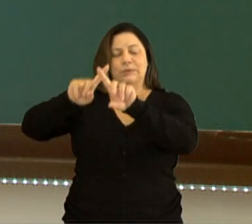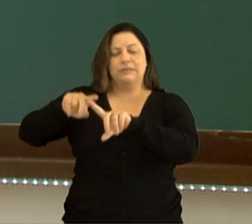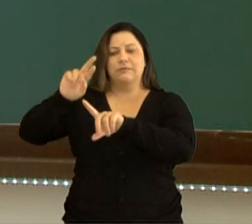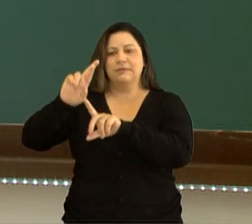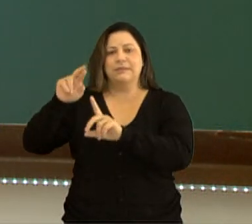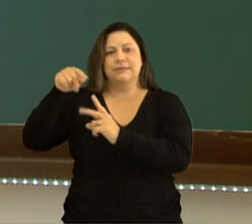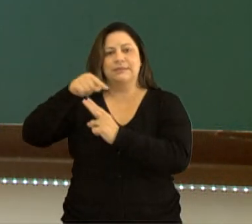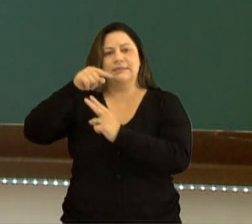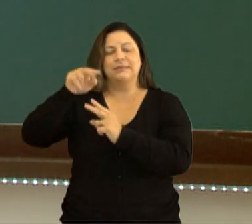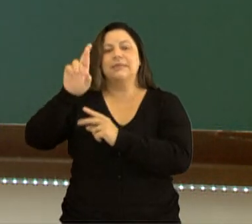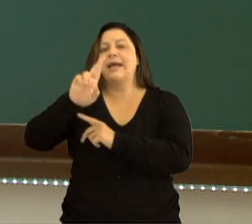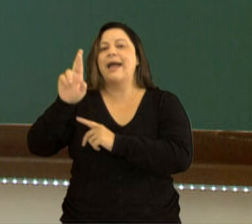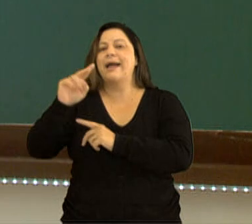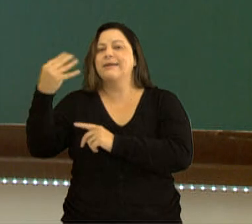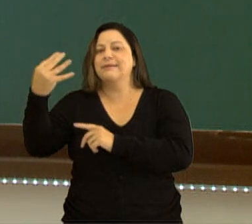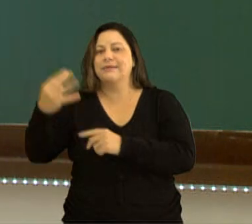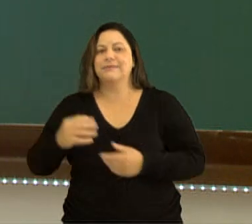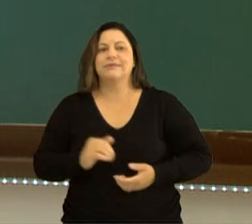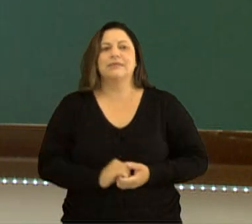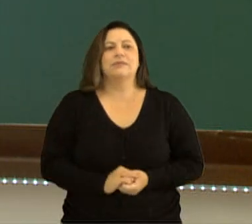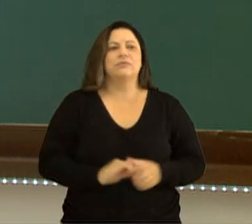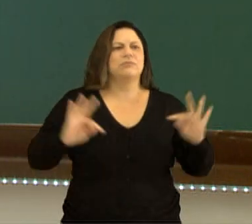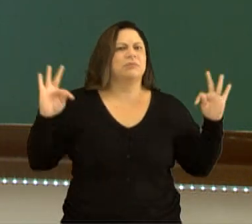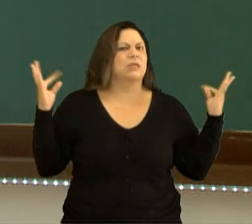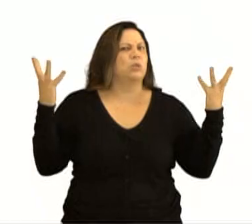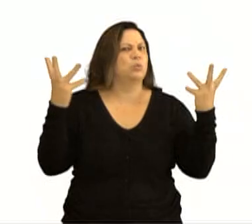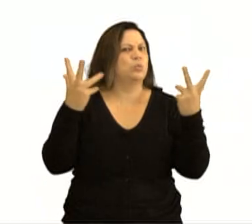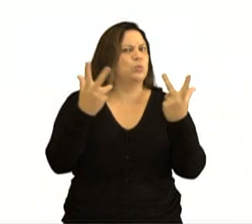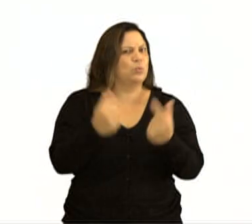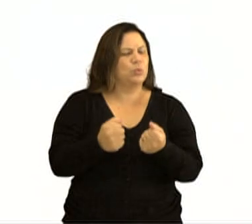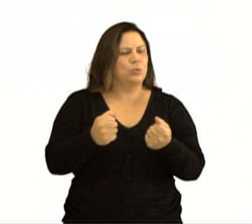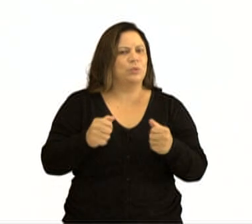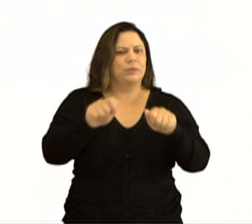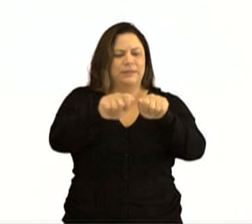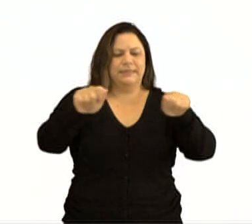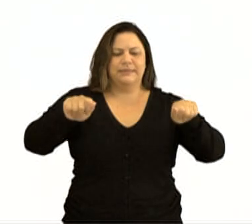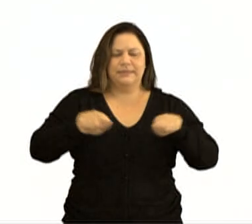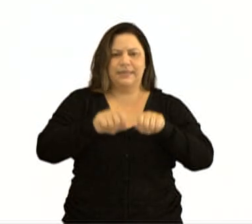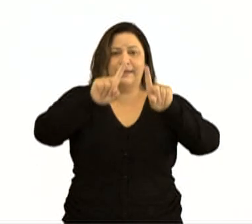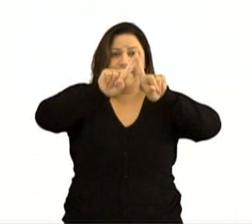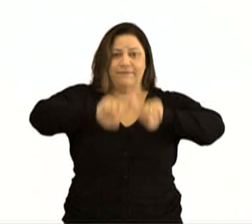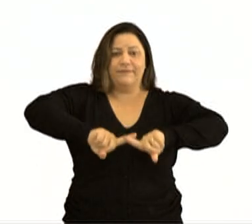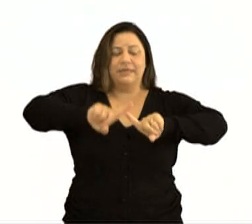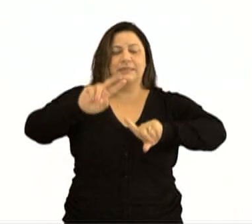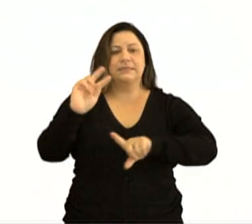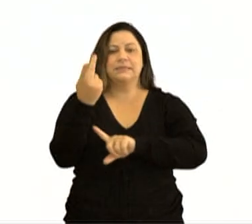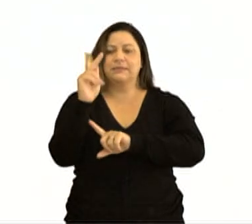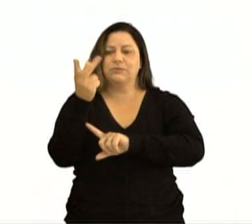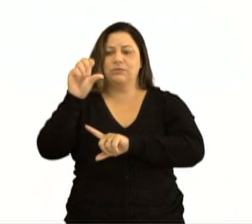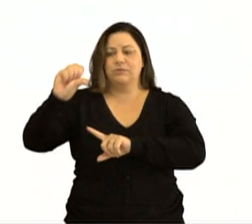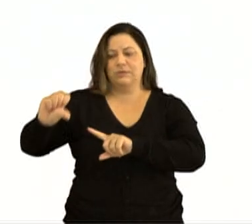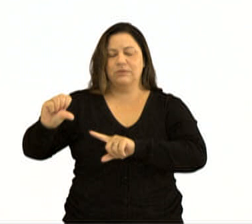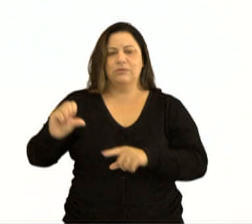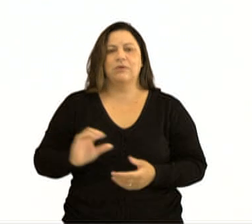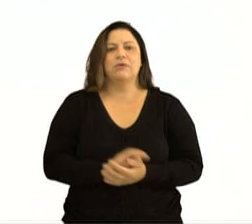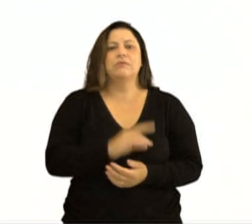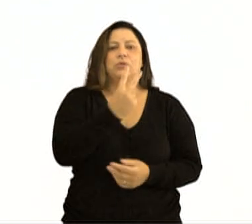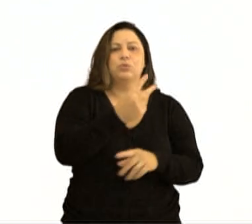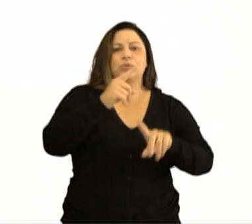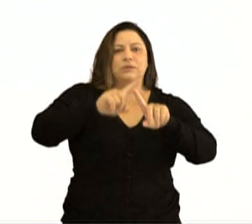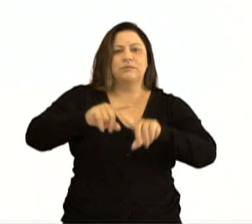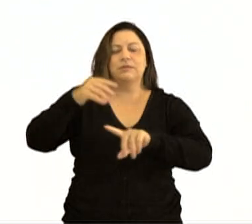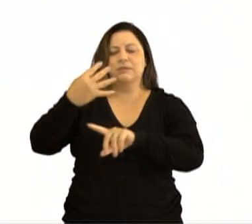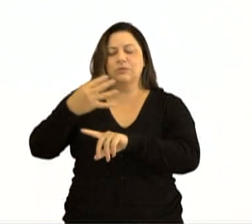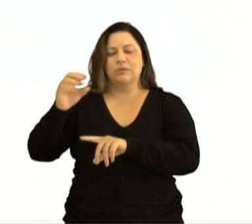que é 4, né, porque seria toda essa área aqui, vezes a altura, que é 9. Então, portanto, 2 vezes 4,